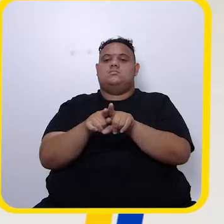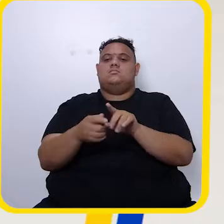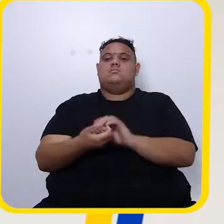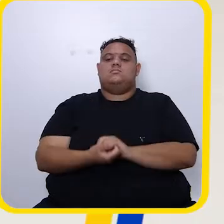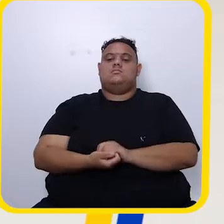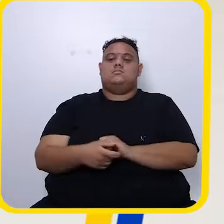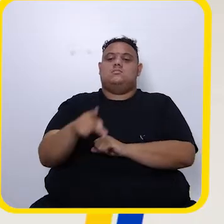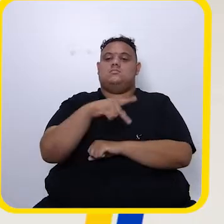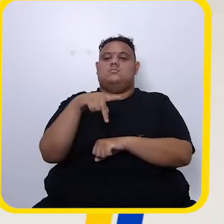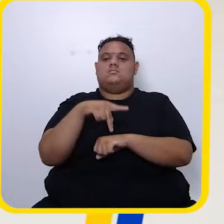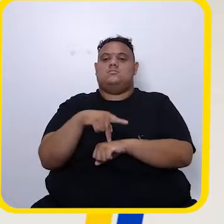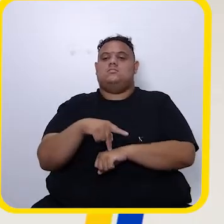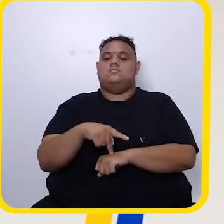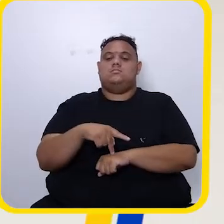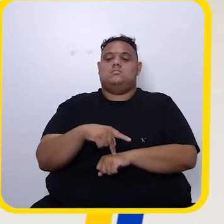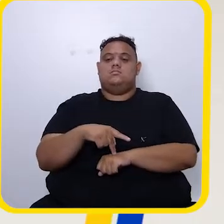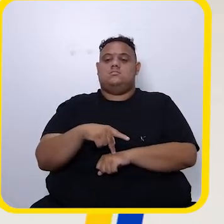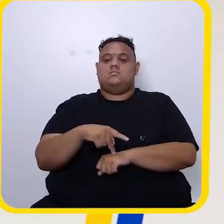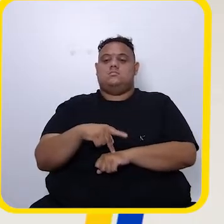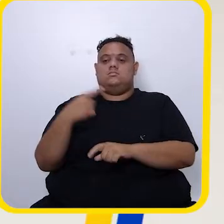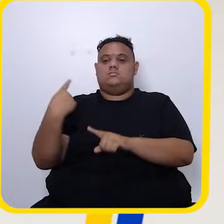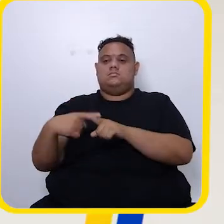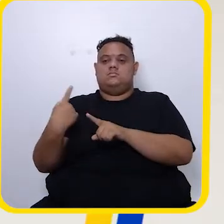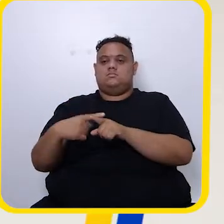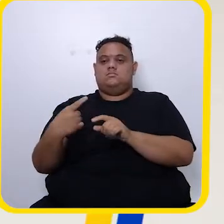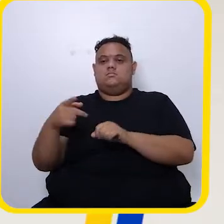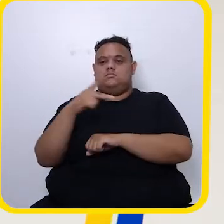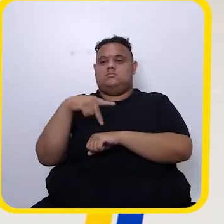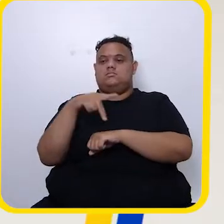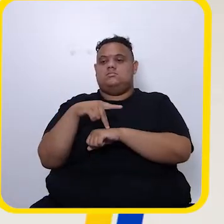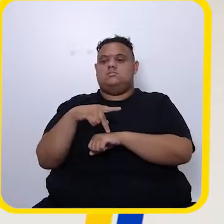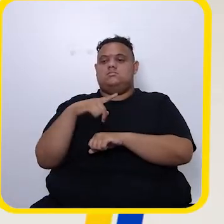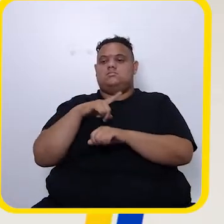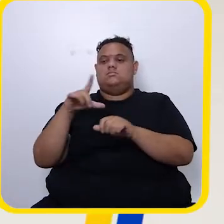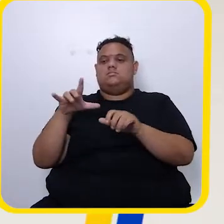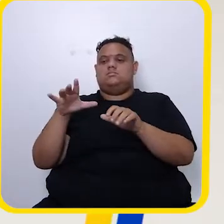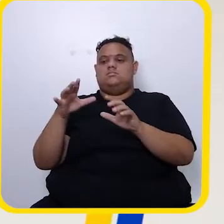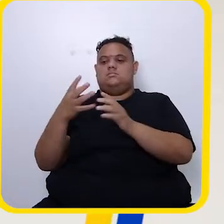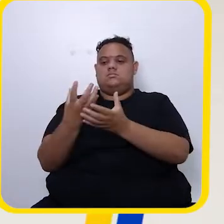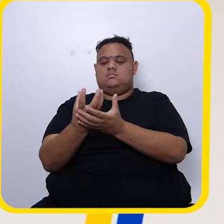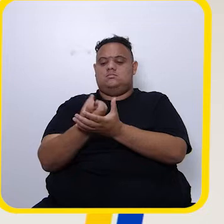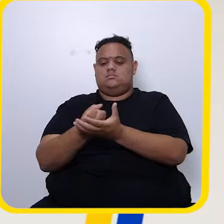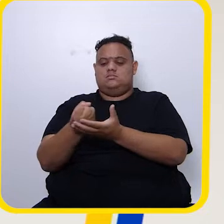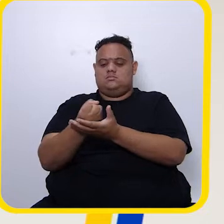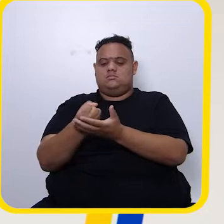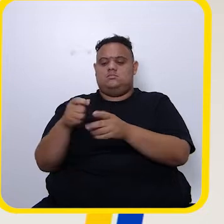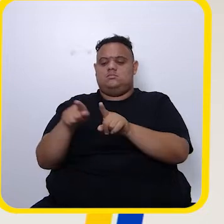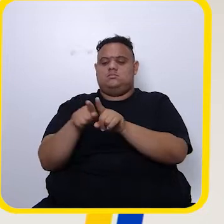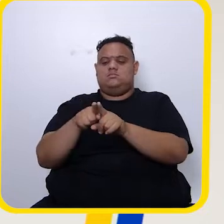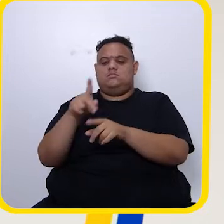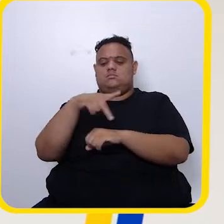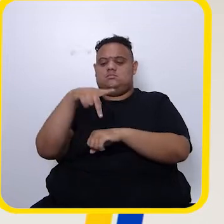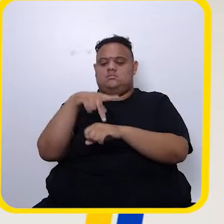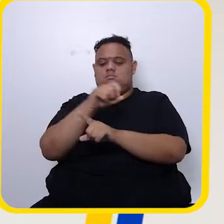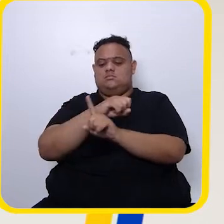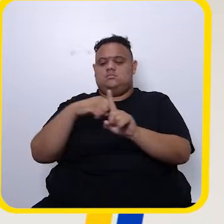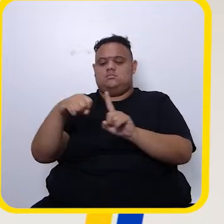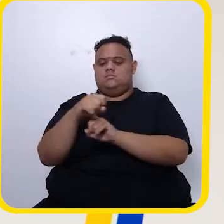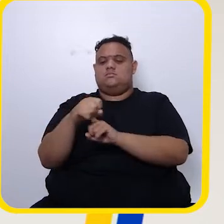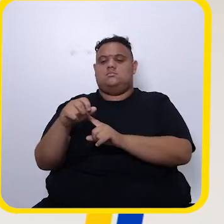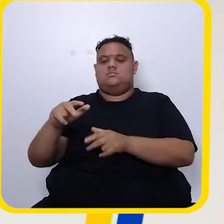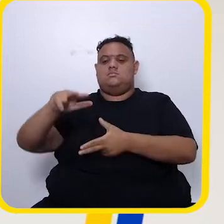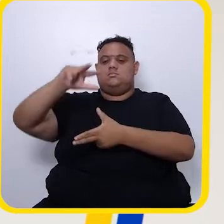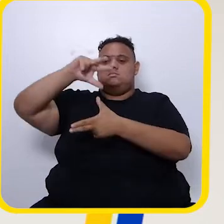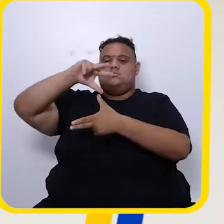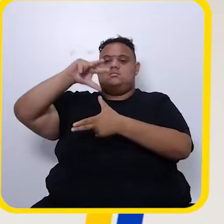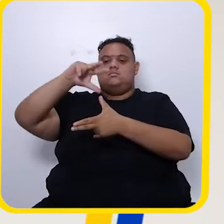né, é um país enigmático, né, por quê? Porque é um país comunista, né, um país socialista dentro